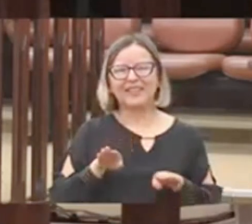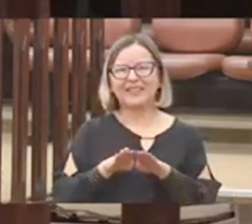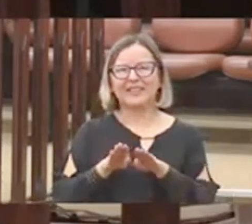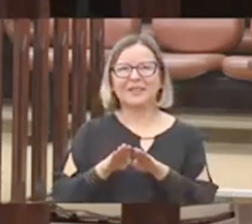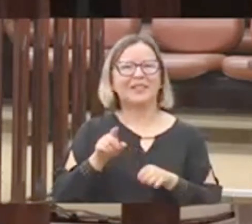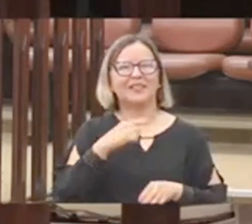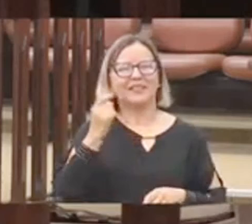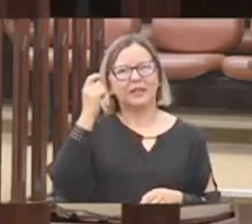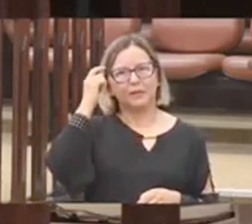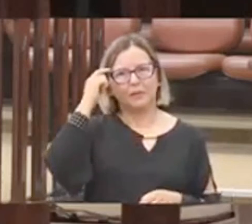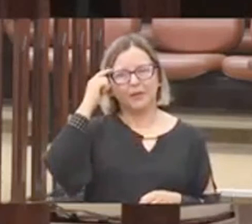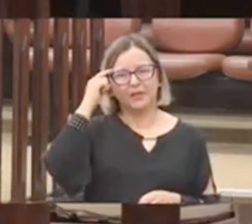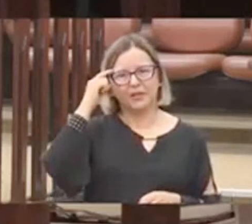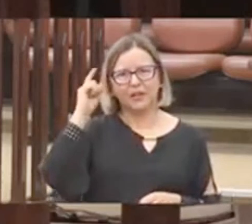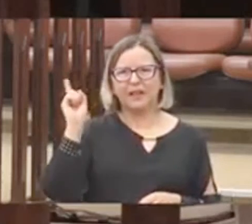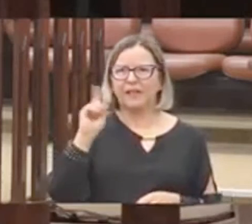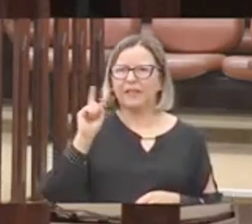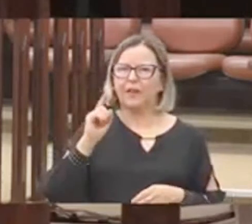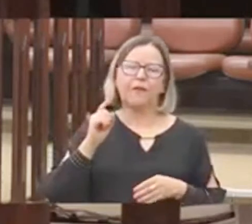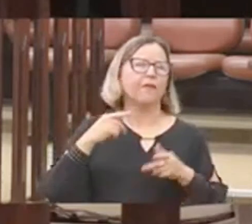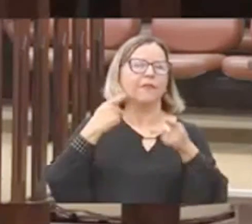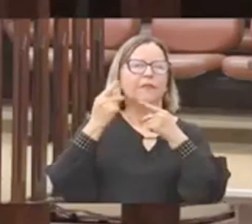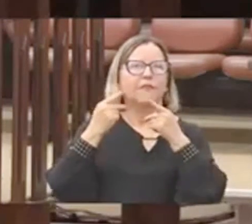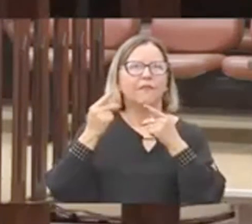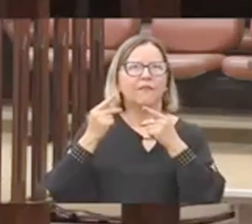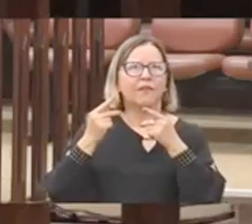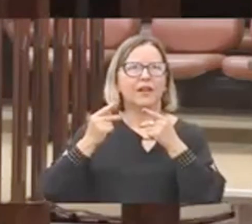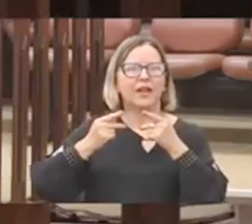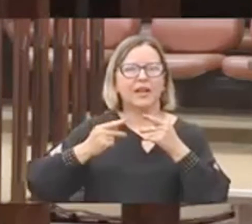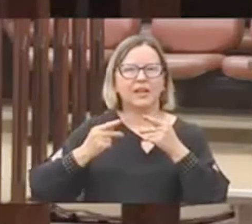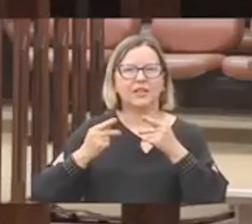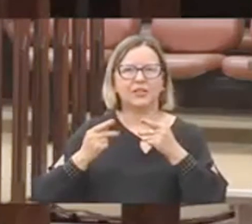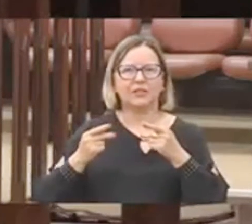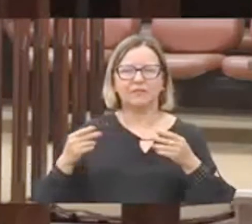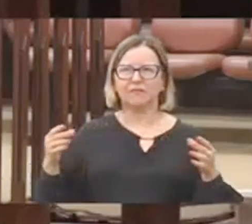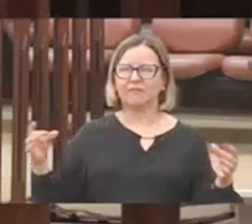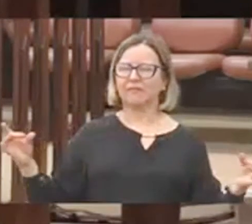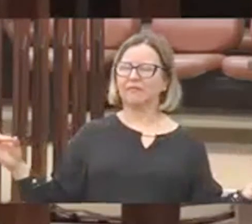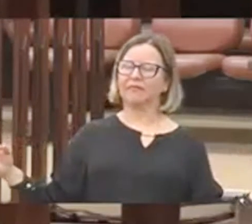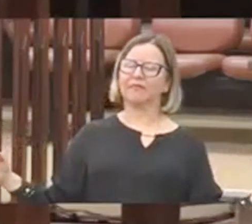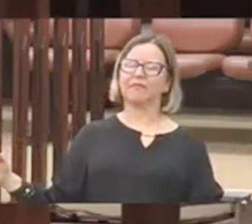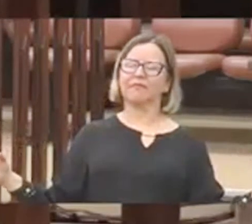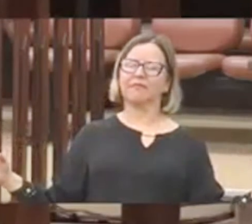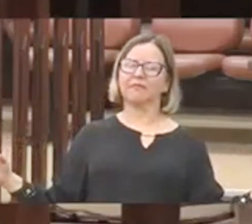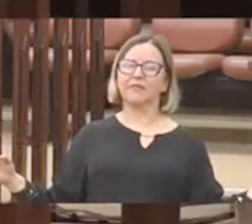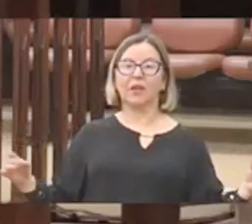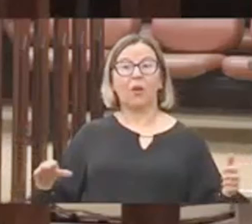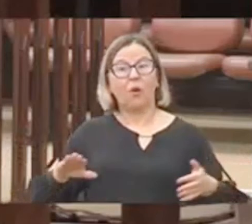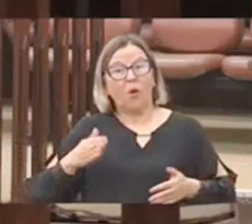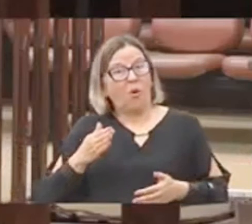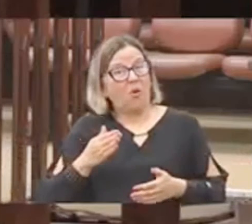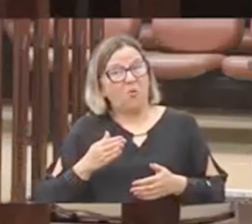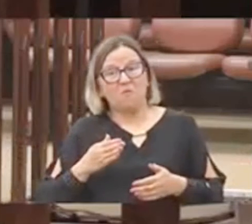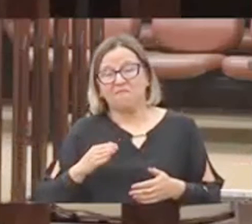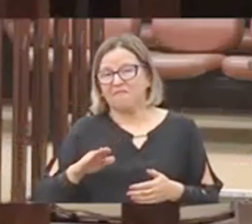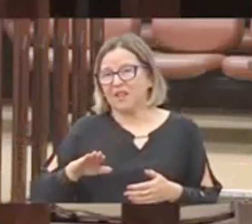sobre técnicas de relaxamento ou alguma fórmula mágica para trazer equilíbrio para